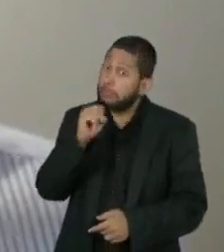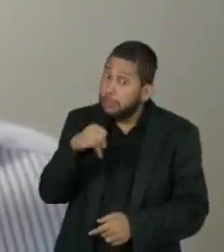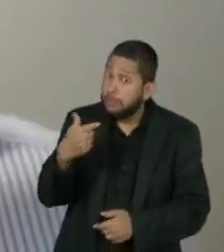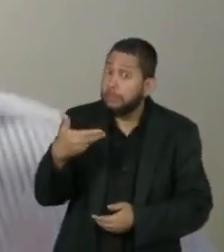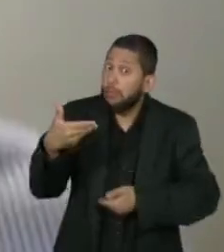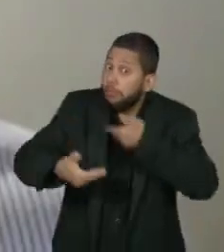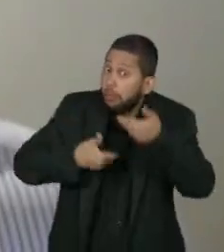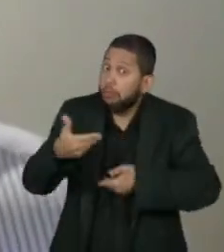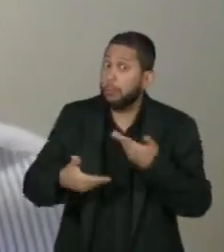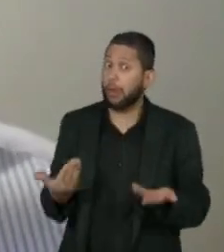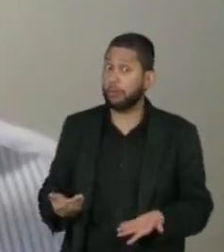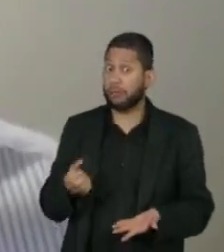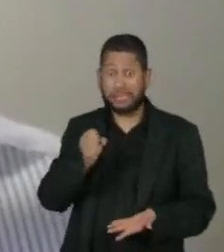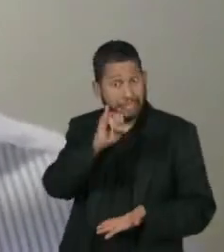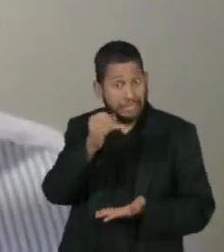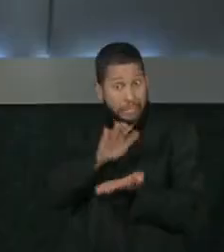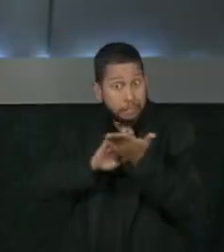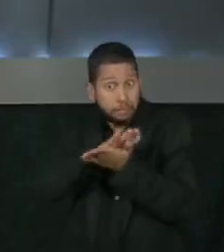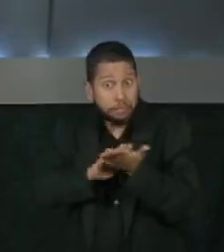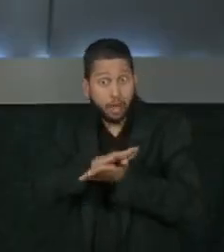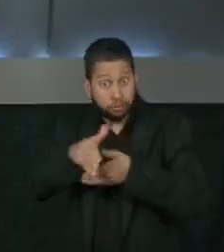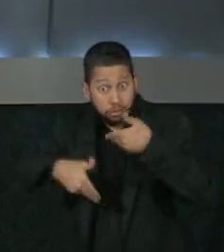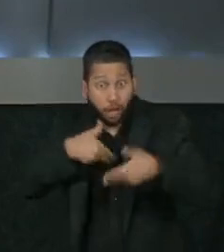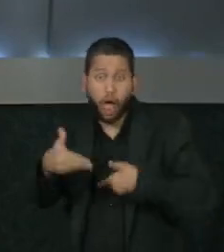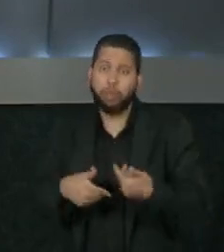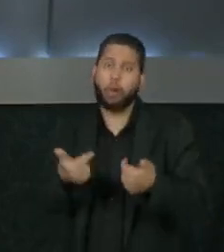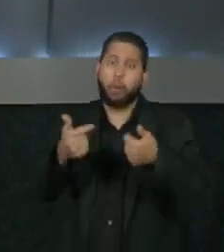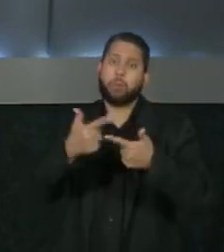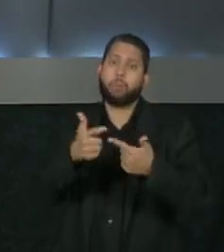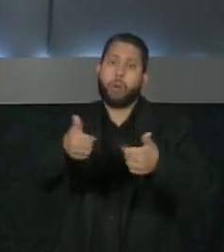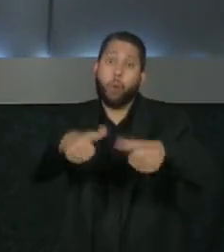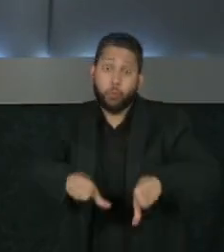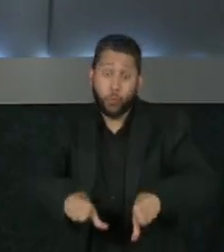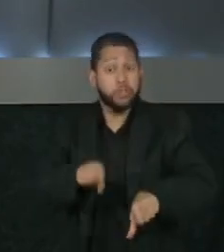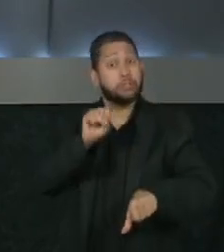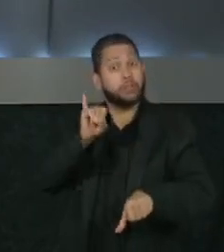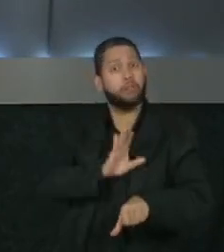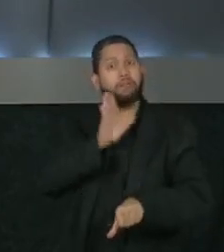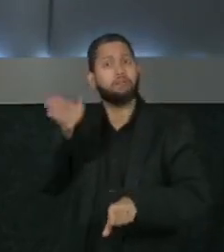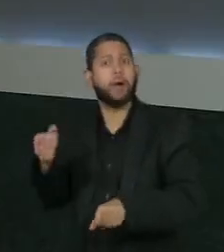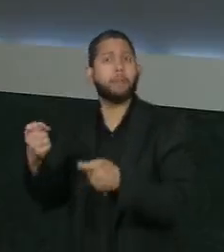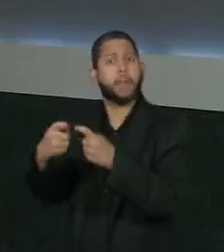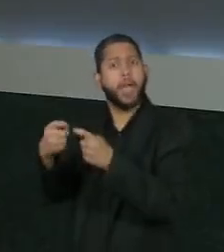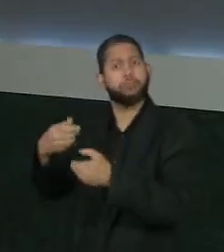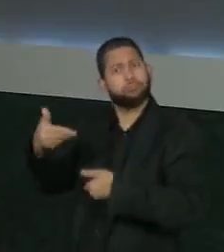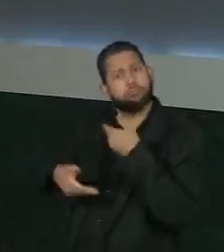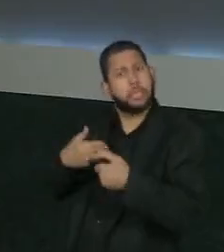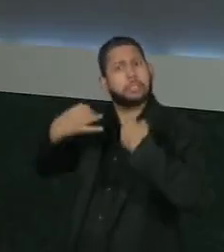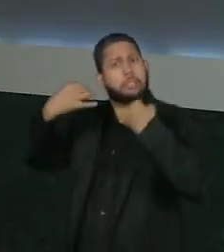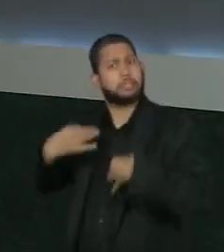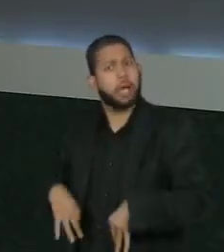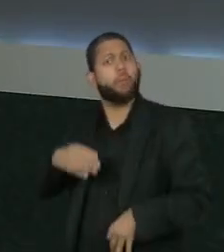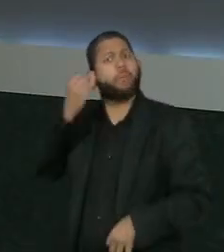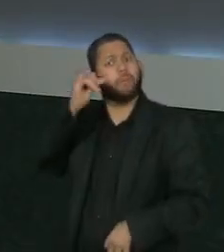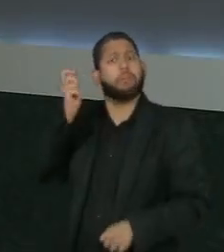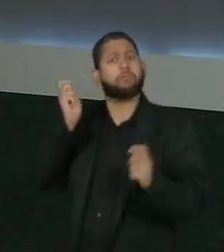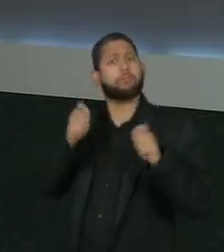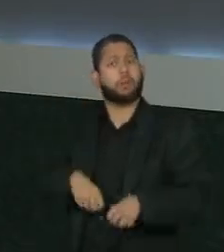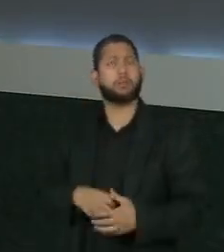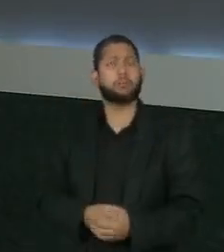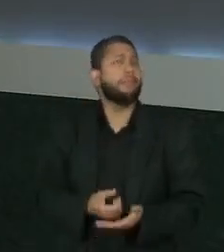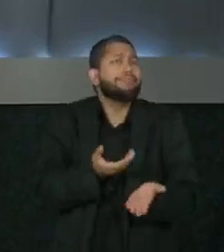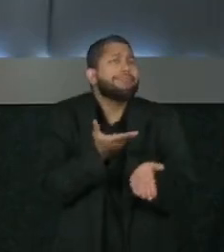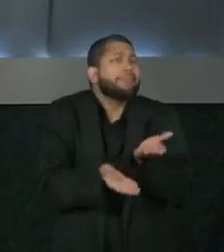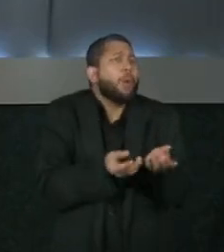né? Se a gente tratar a hipertensão, a gente consegue evitar essas complicações. E esse tratamento, como é que ele